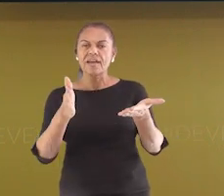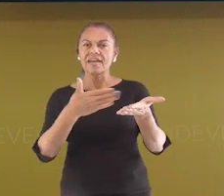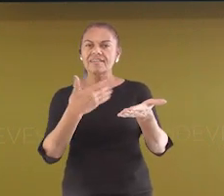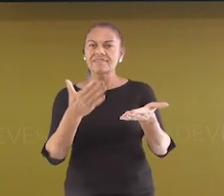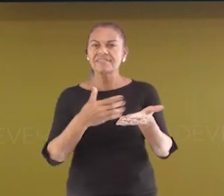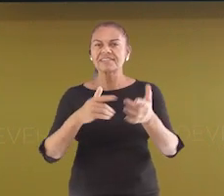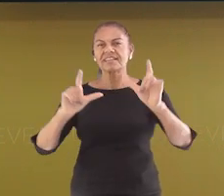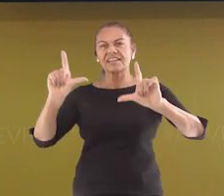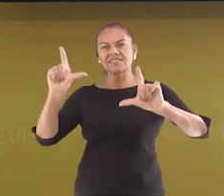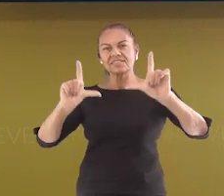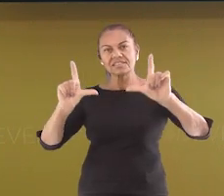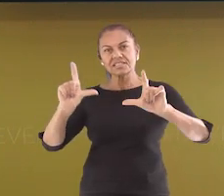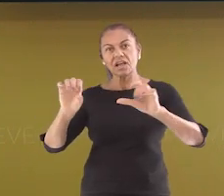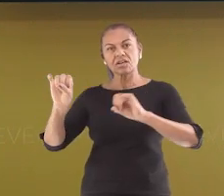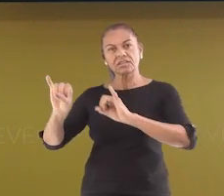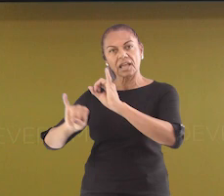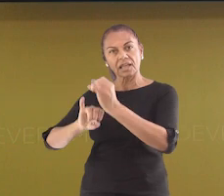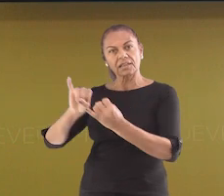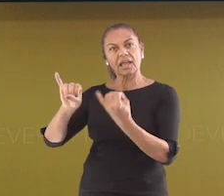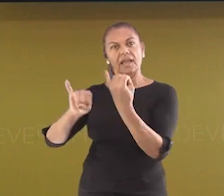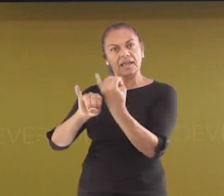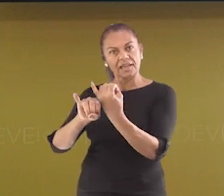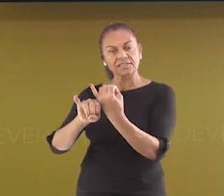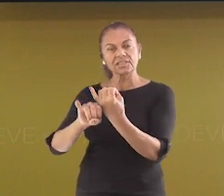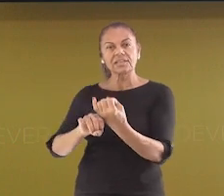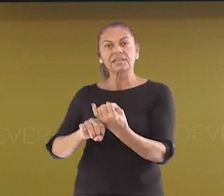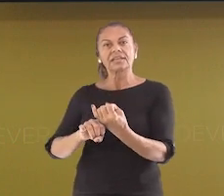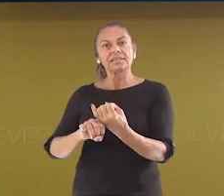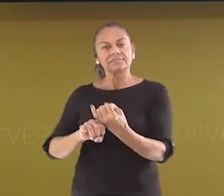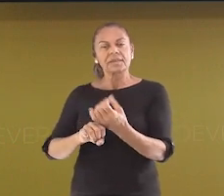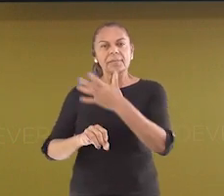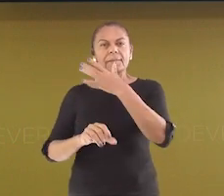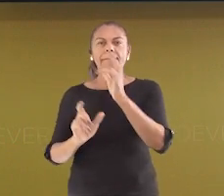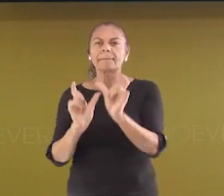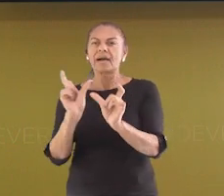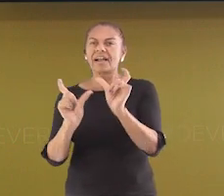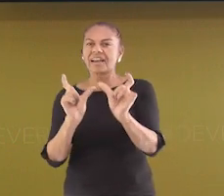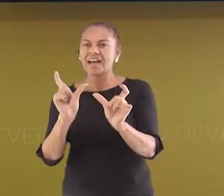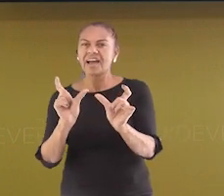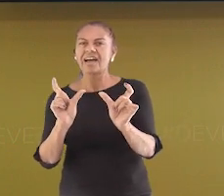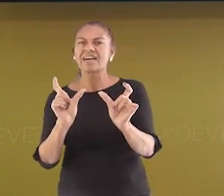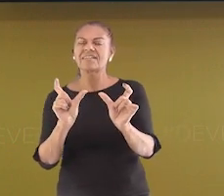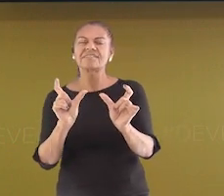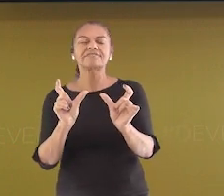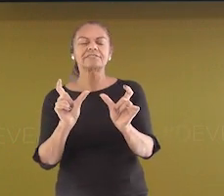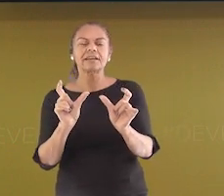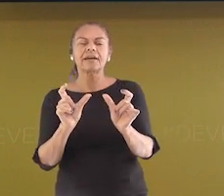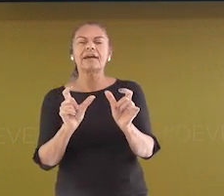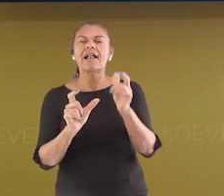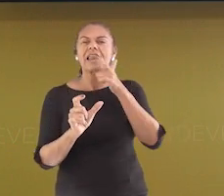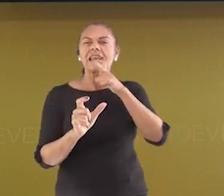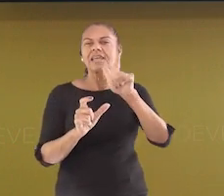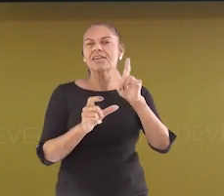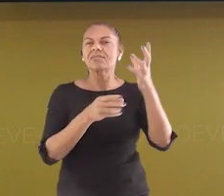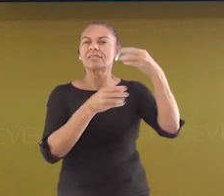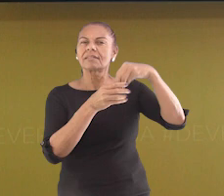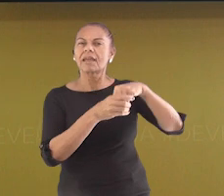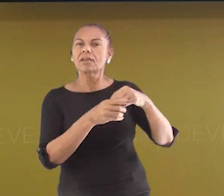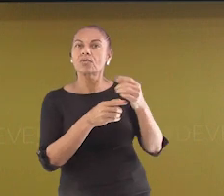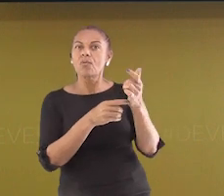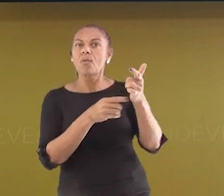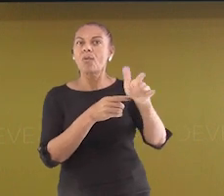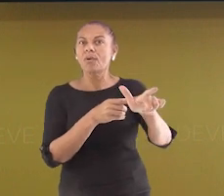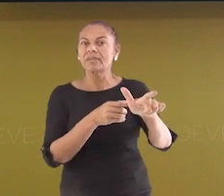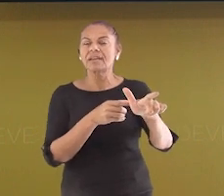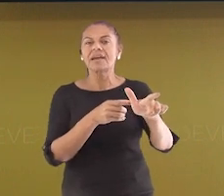revistas, jornais, na televisão ou na internet 3 estrangeirismos utilizados em nosso dia a dia. Anotem